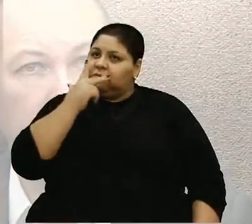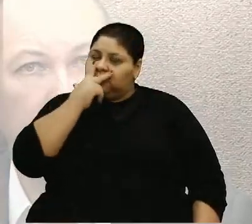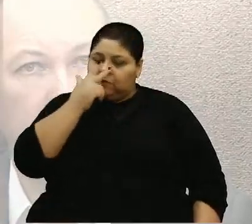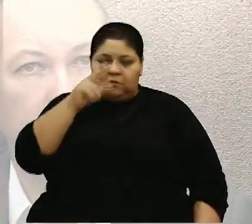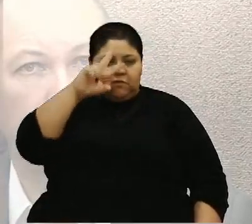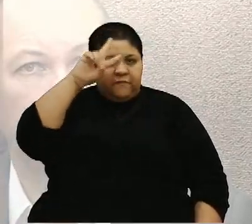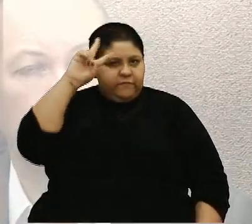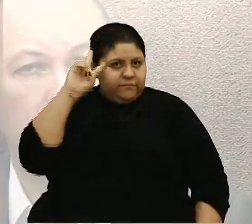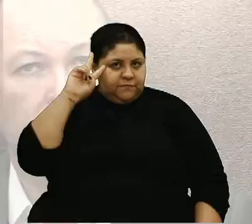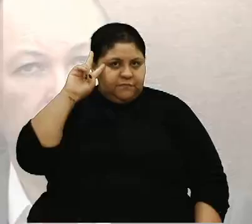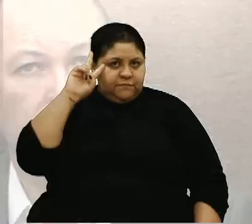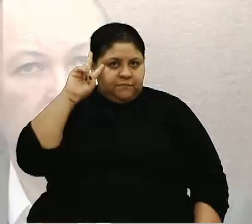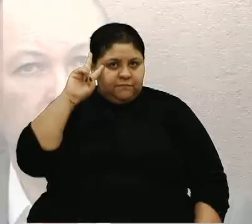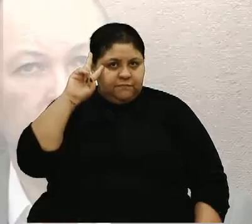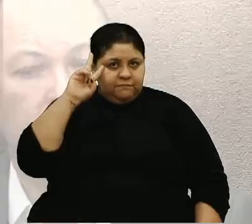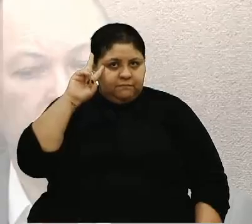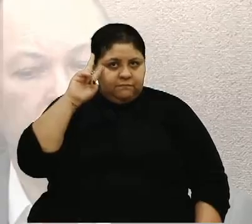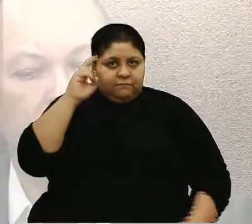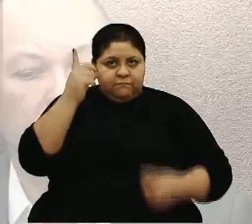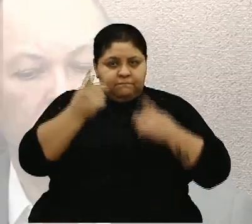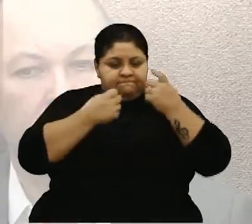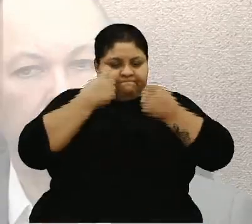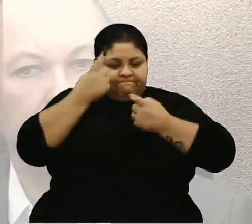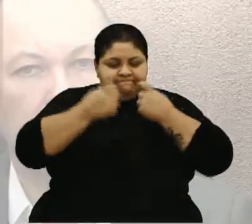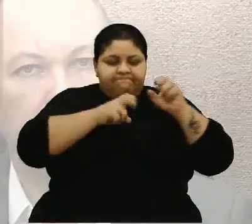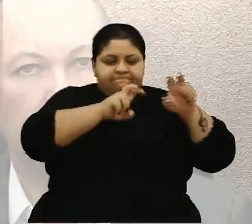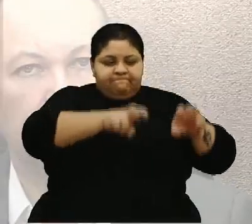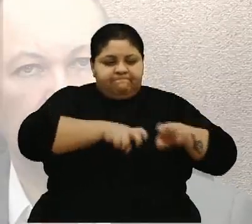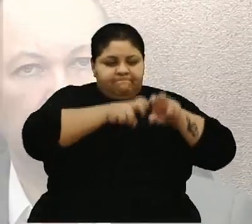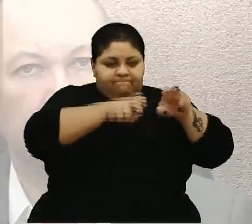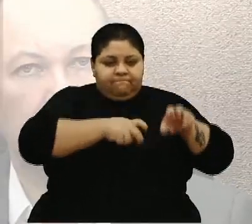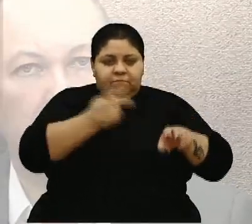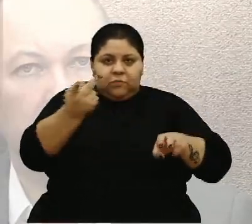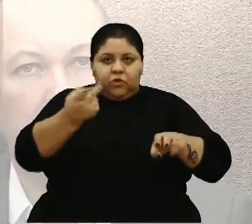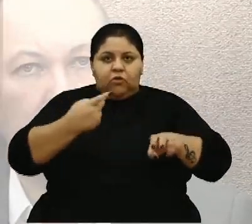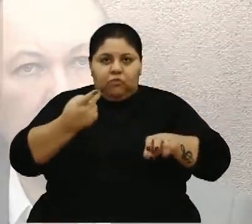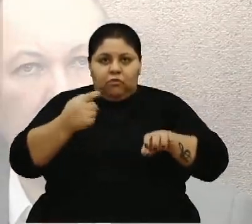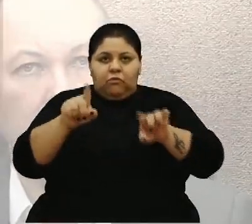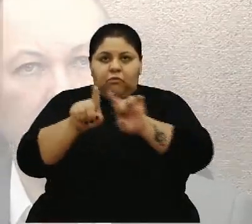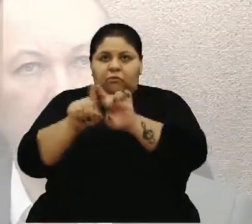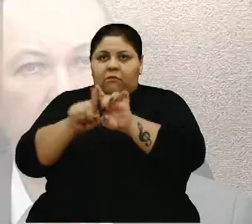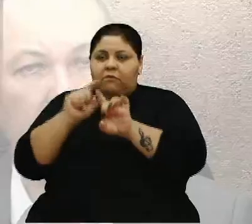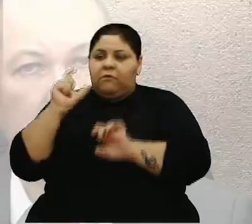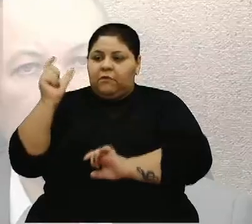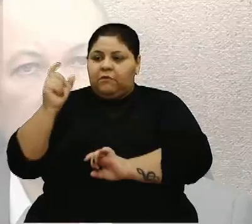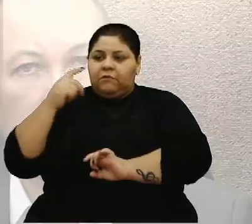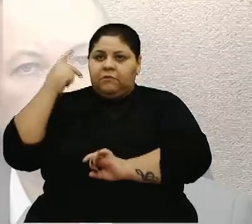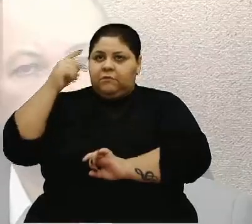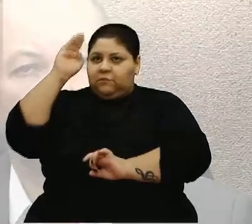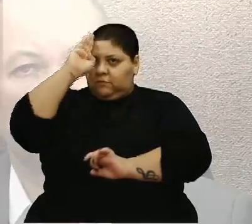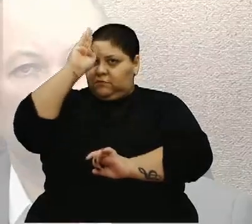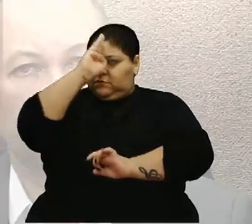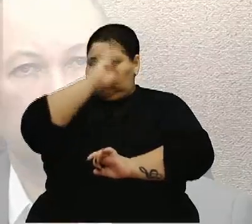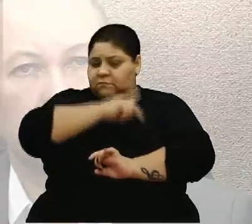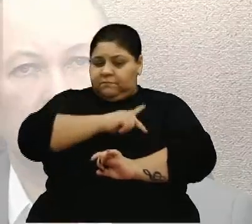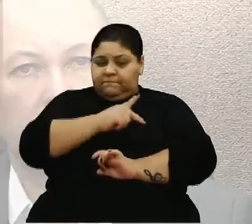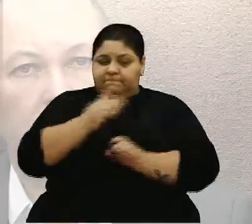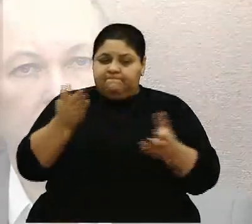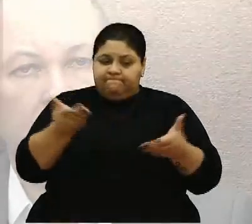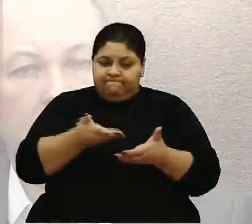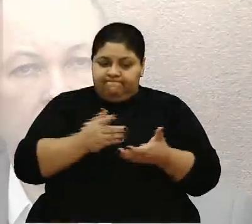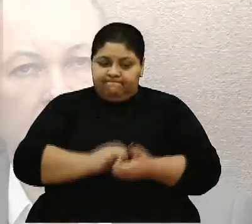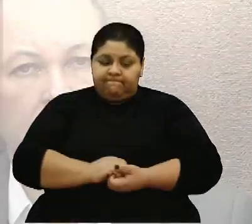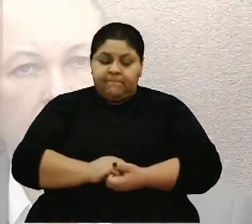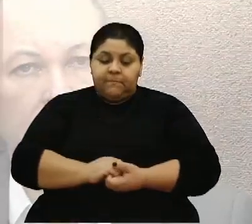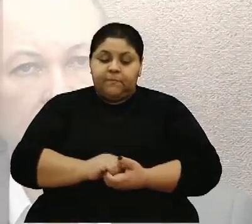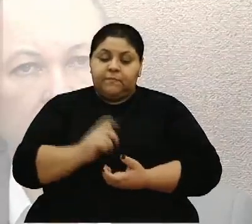Velocino, gente que se preocupa tanto com o interior, né, vereador? Também as palavras do vereador Bressan, nosso presidente hoje, e